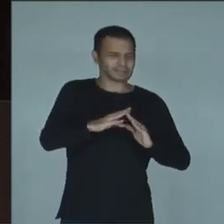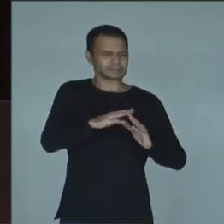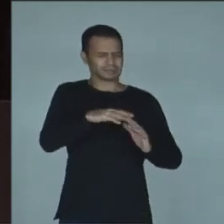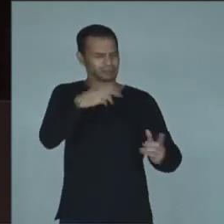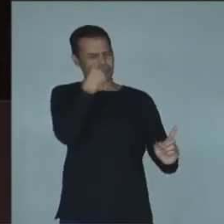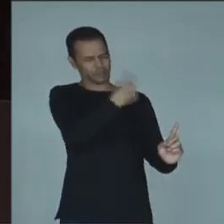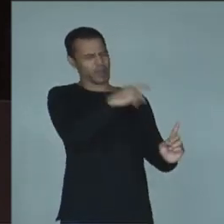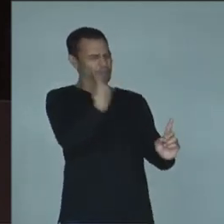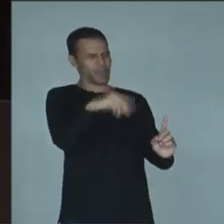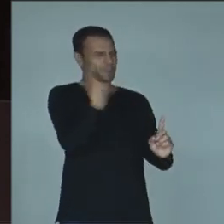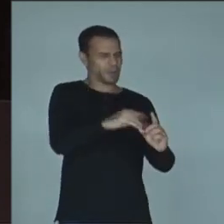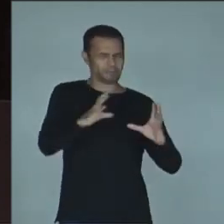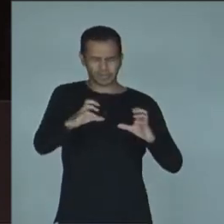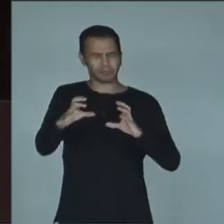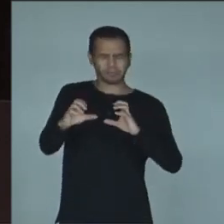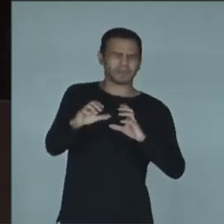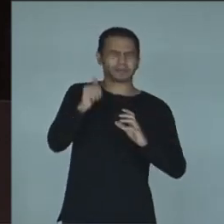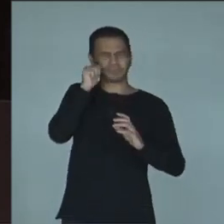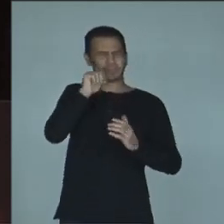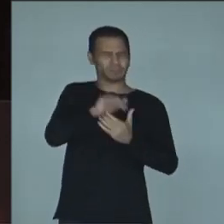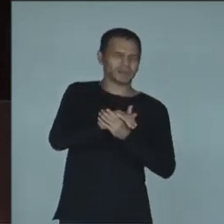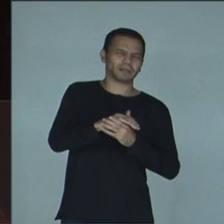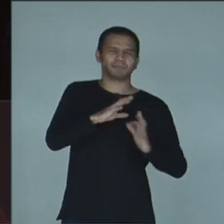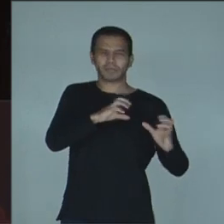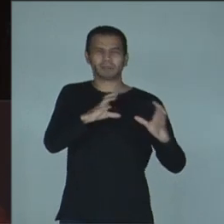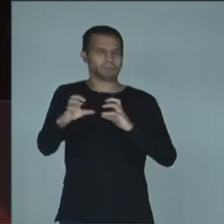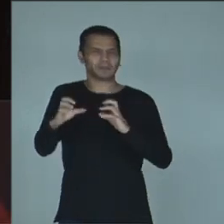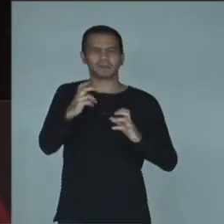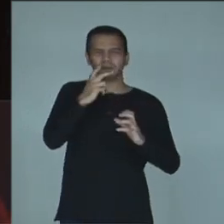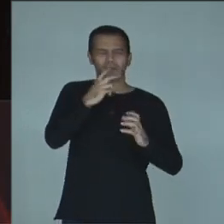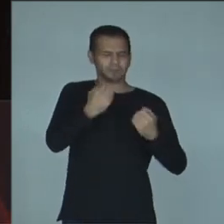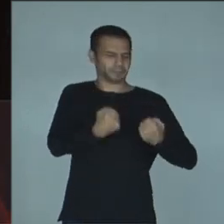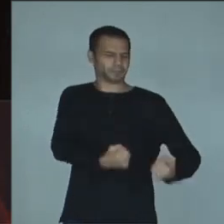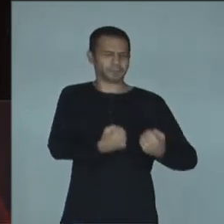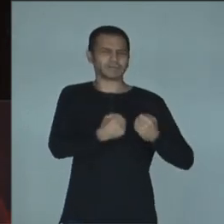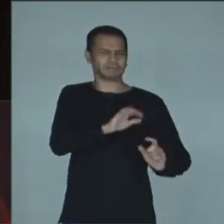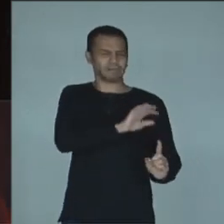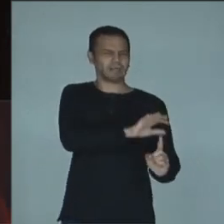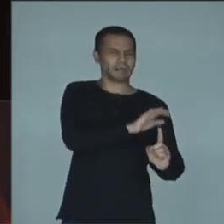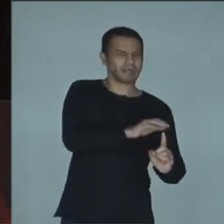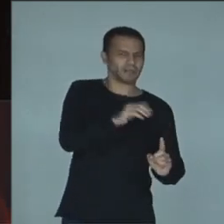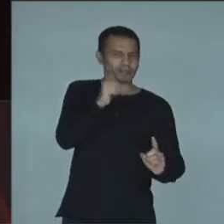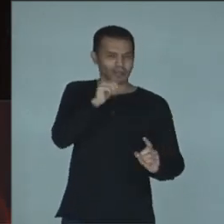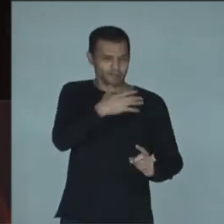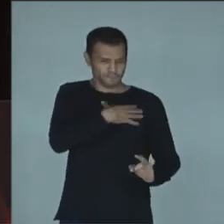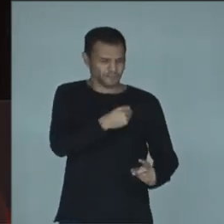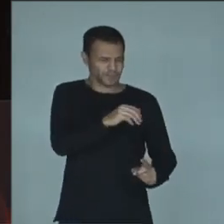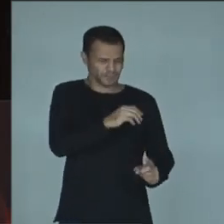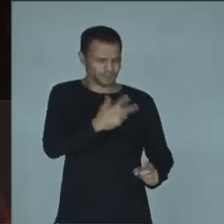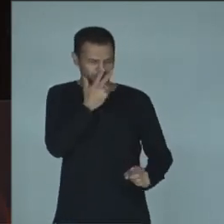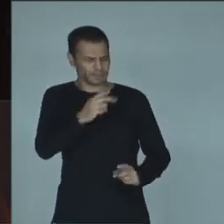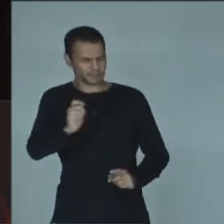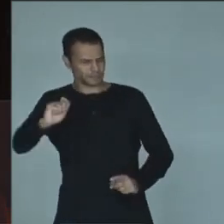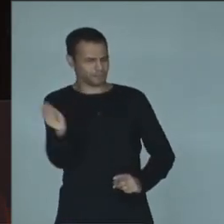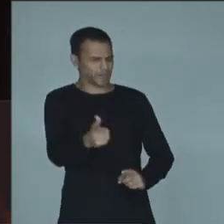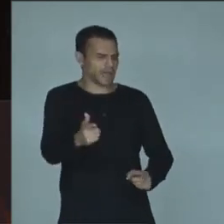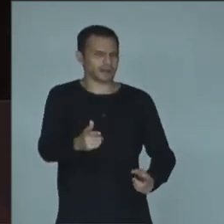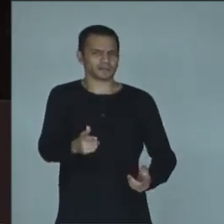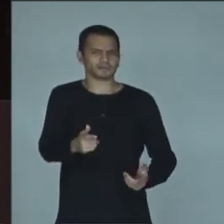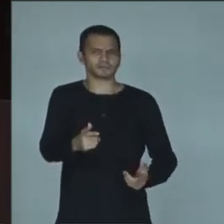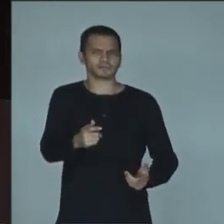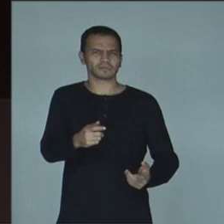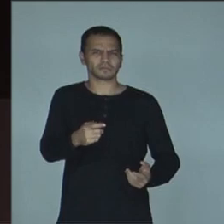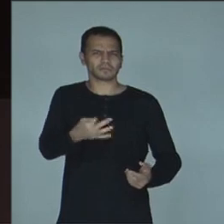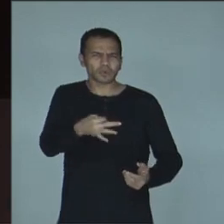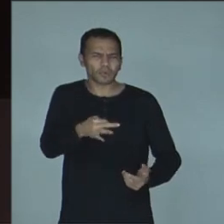filho joga as coisas na cabeça do menino de uma filha joga hora que bateu no olho furar você não reclama não